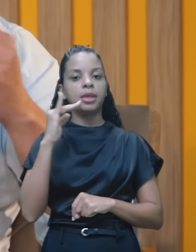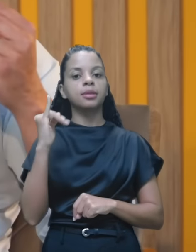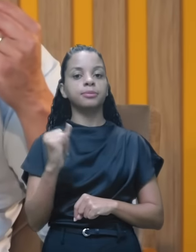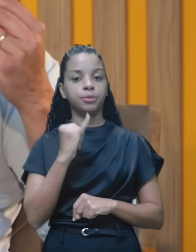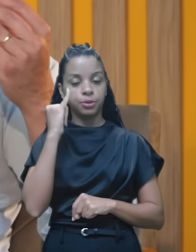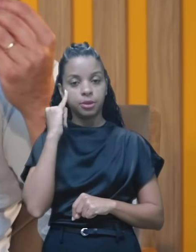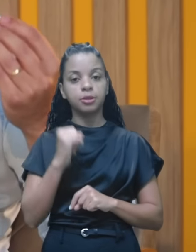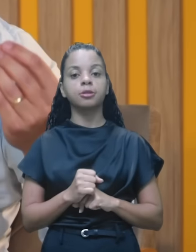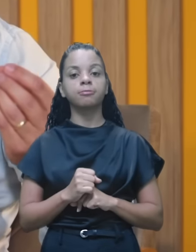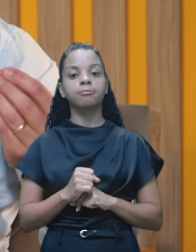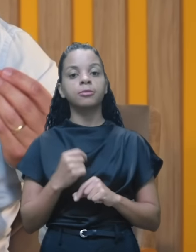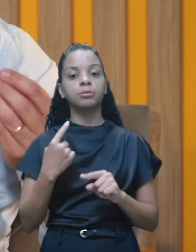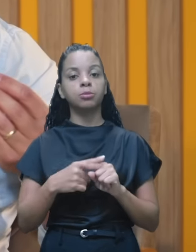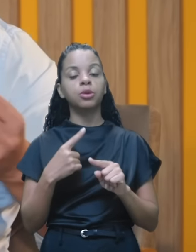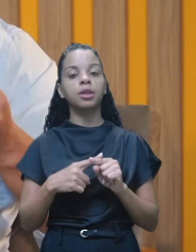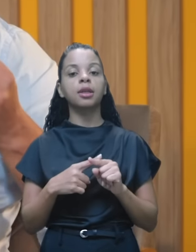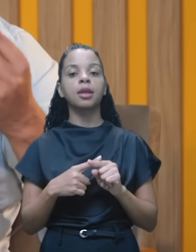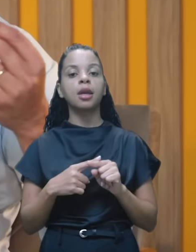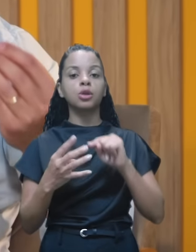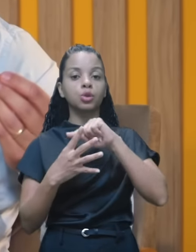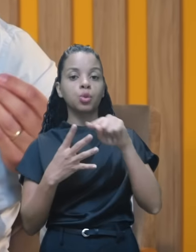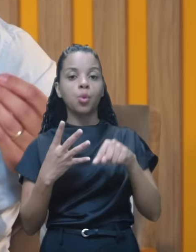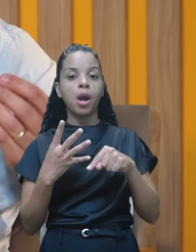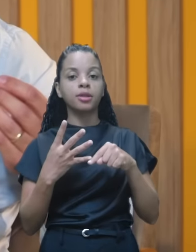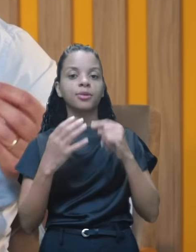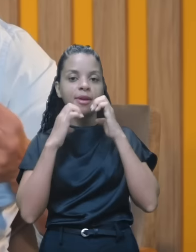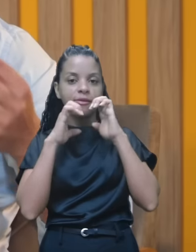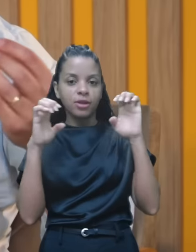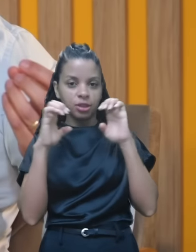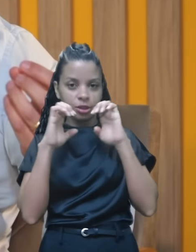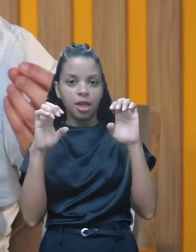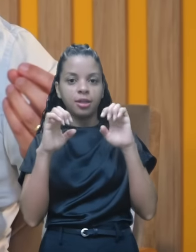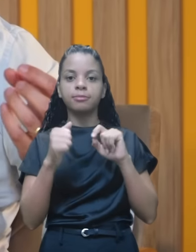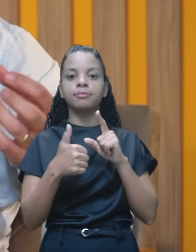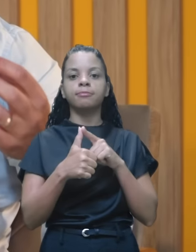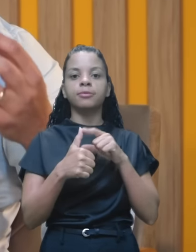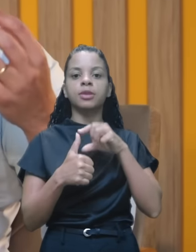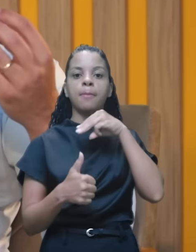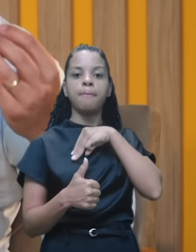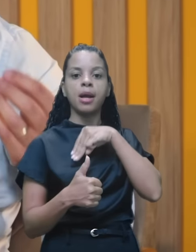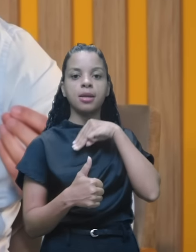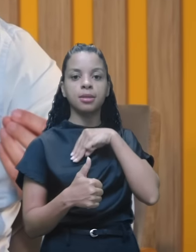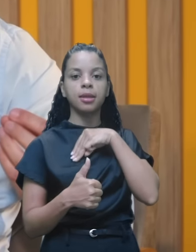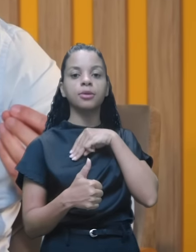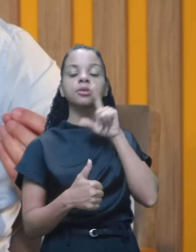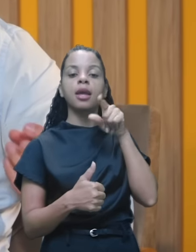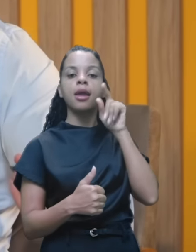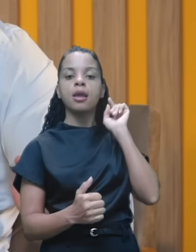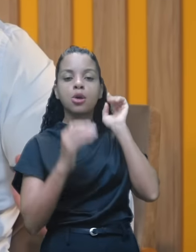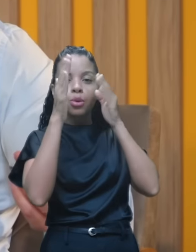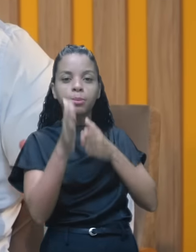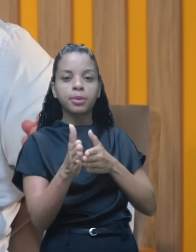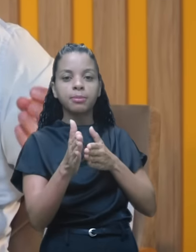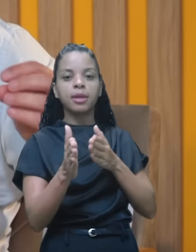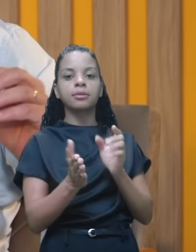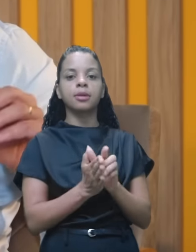Evangelho apresenta a morte de Jesus de formas diferentes. Mateus enfatiza o cumprimento das